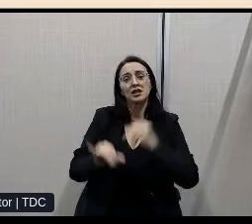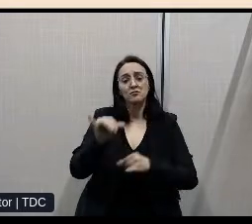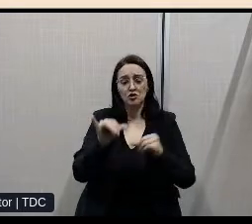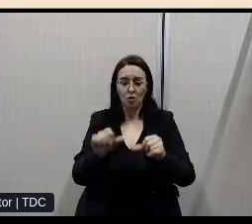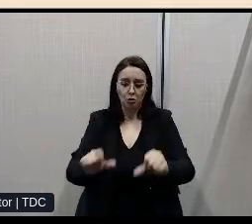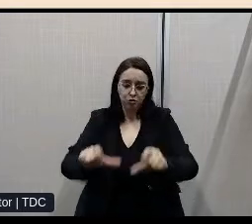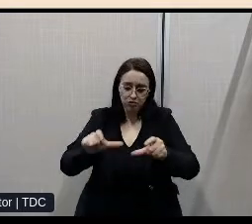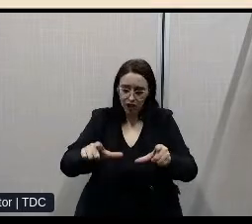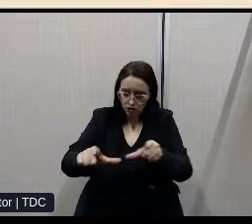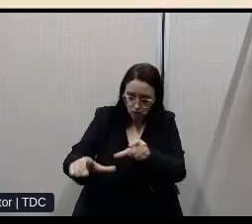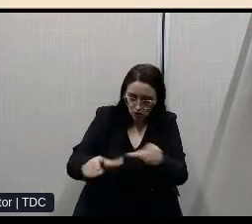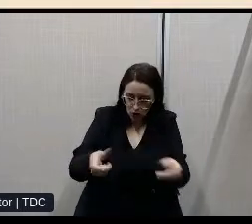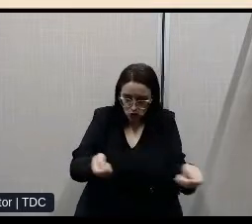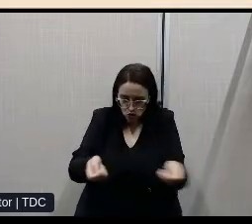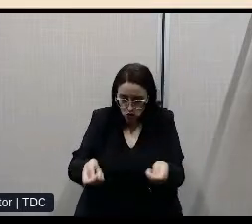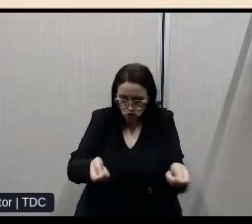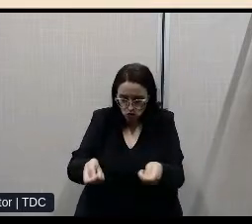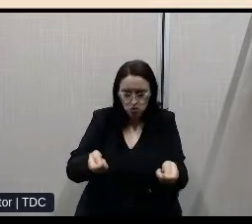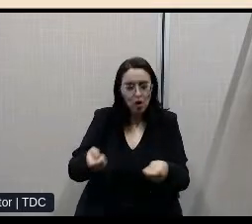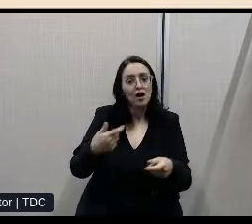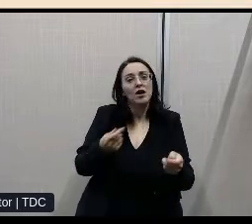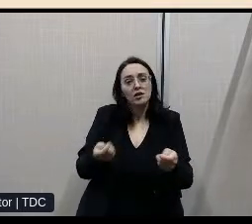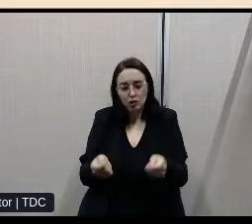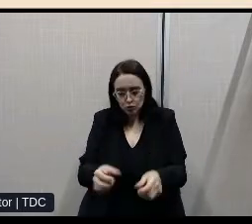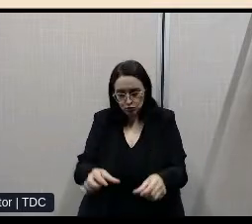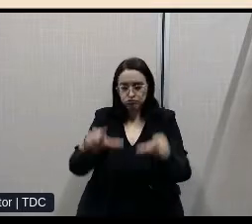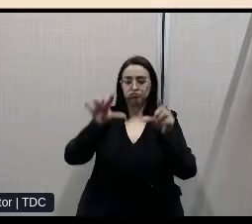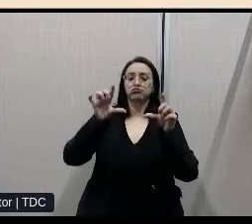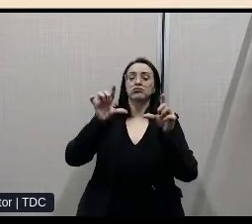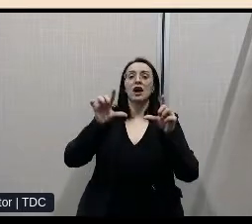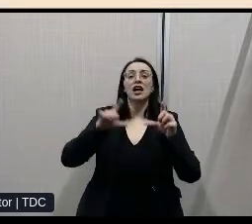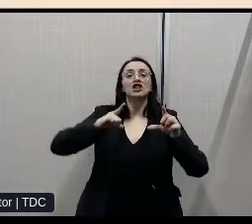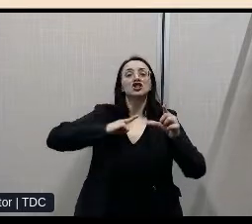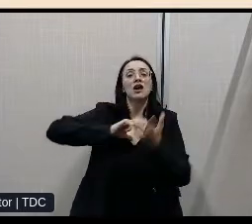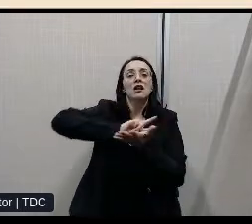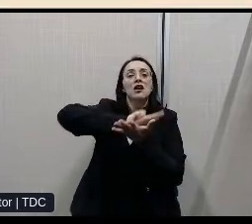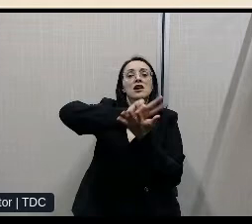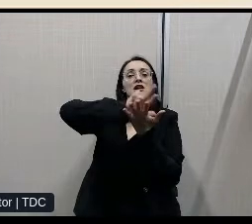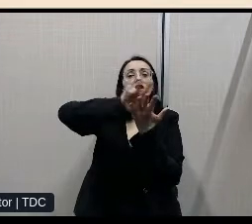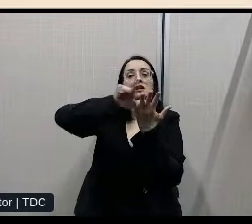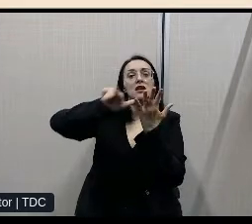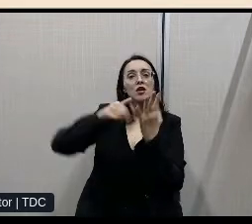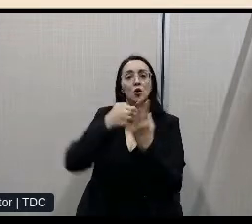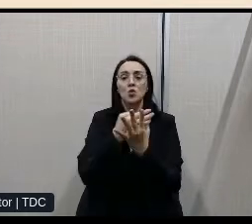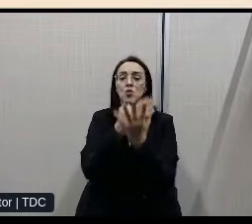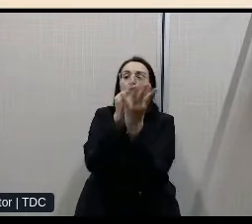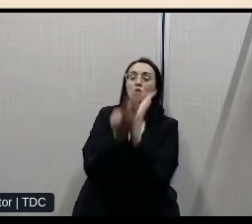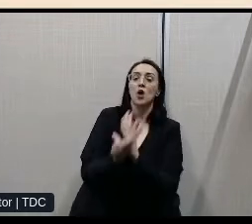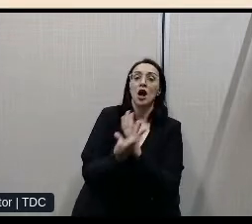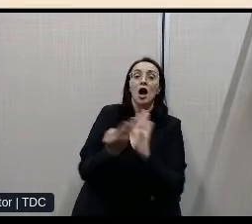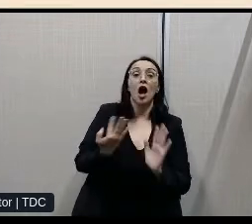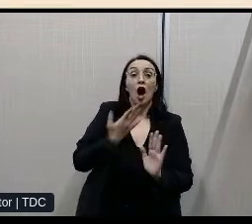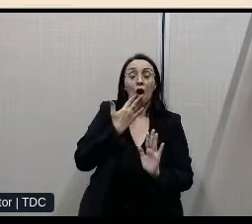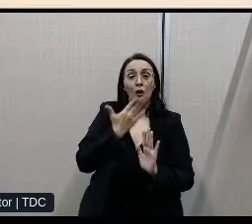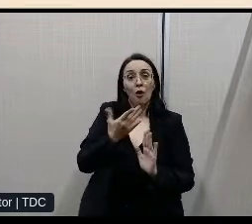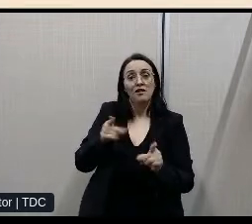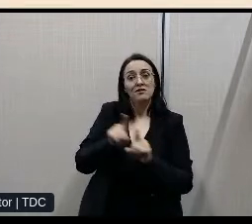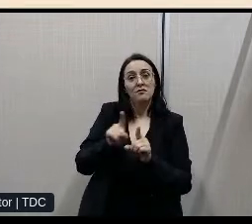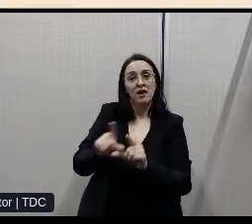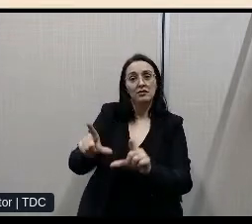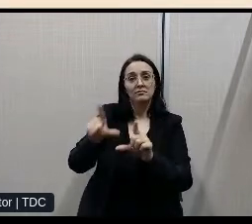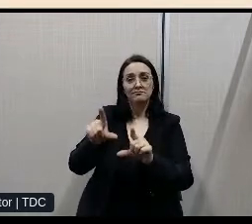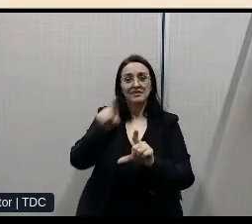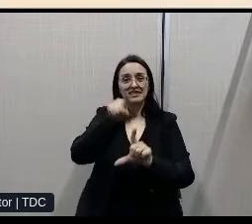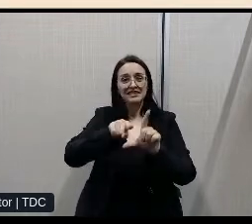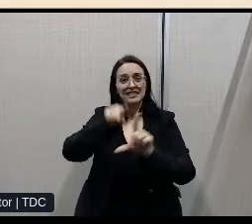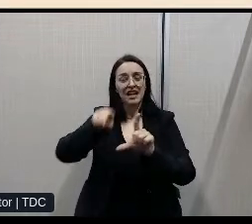fotos. Os cartões de calibragem tinham tabelas de cores e escalas de cinza, junto com uma foto de uma pessoa,